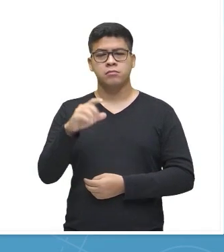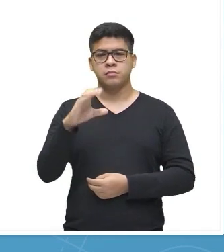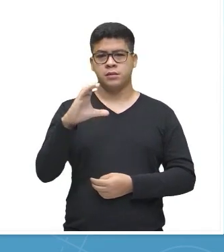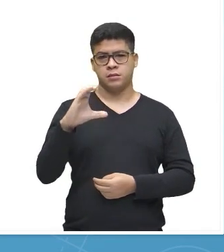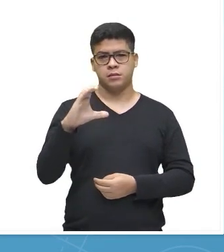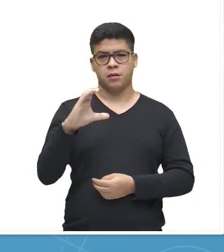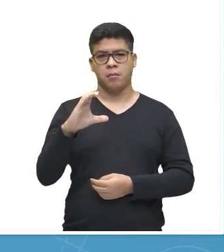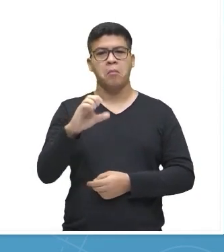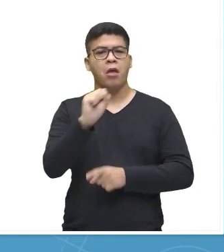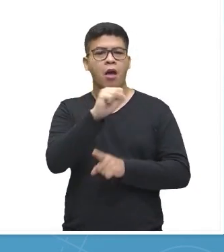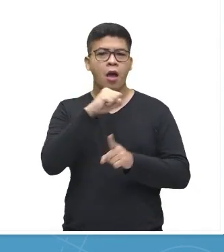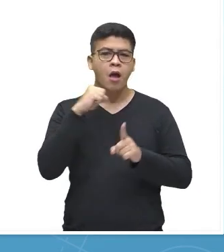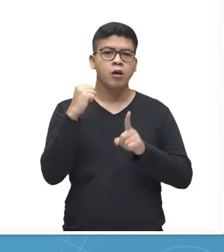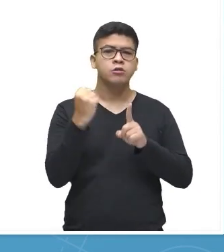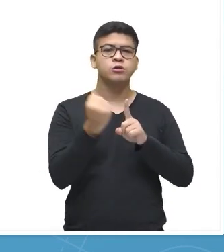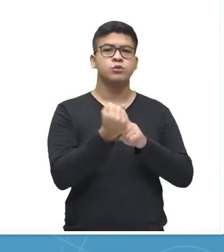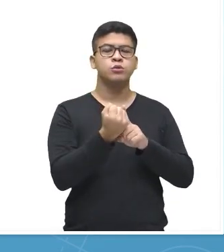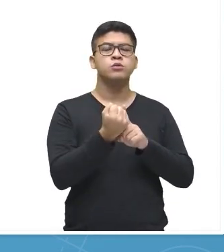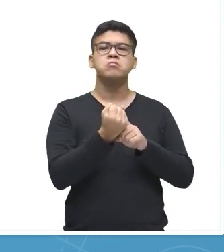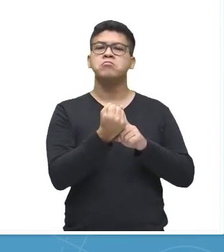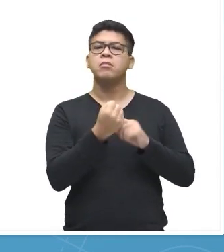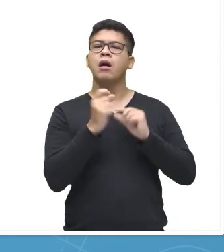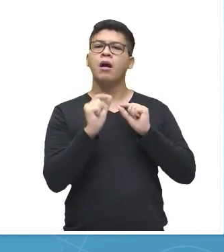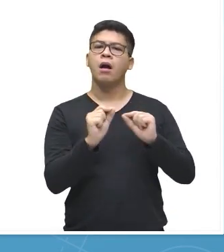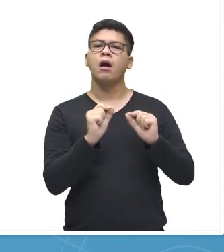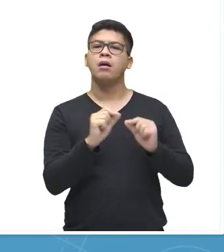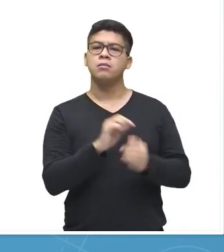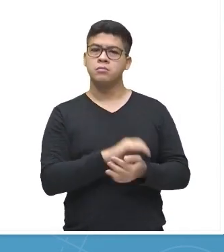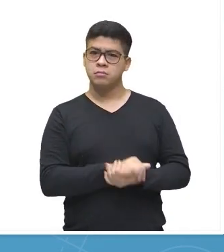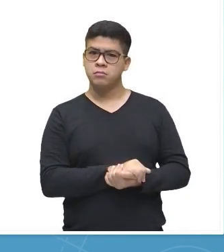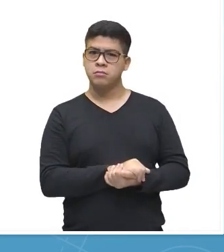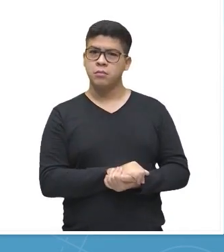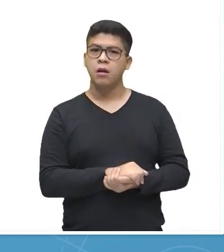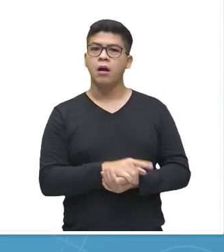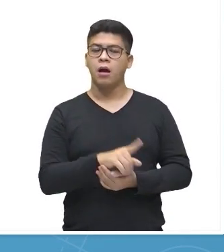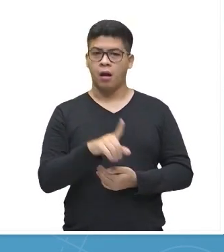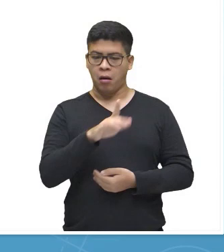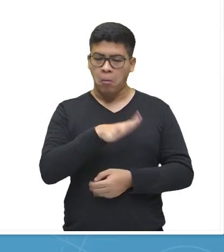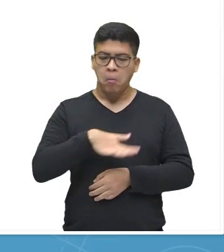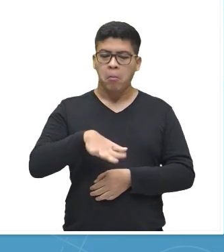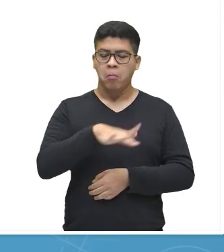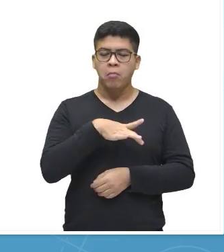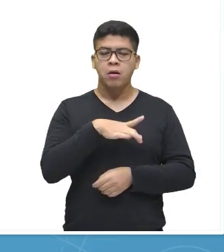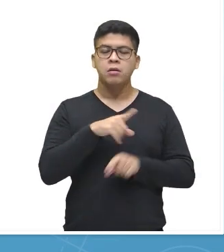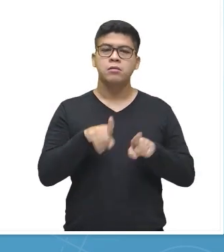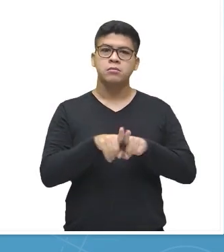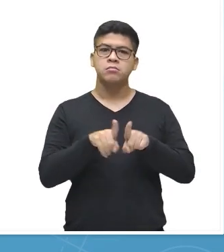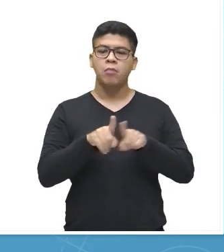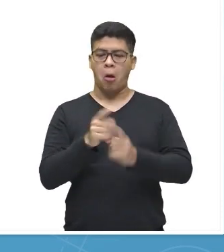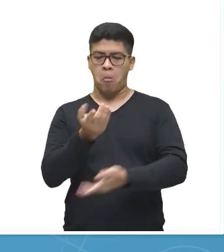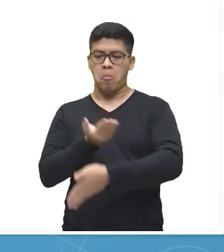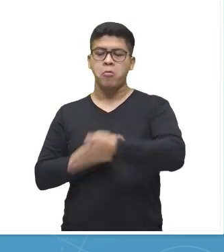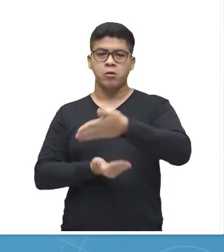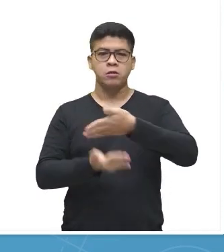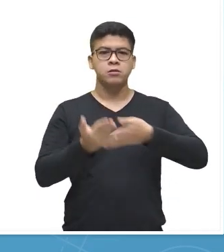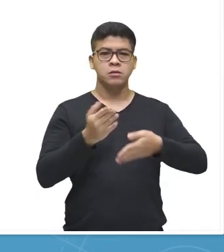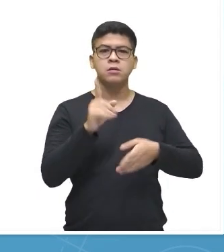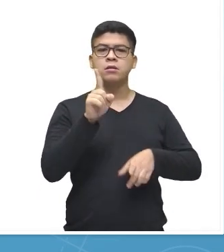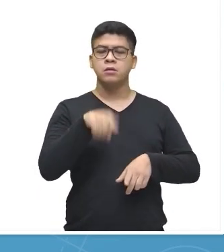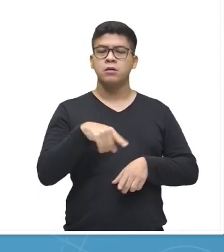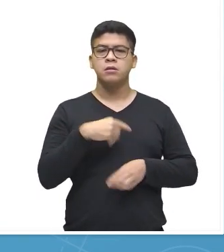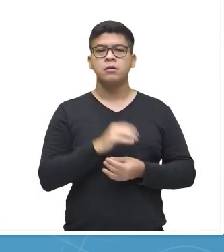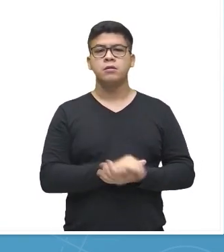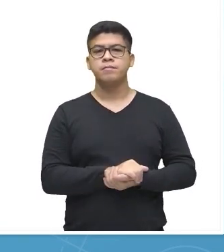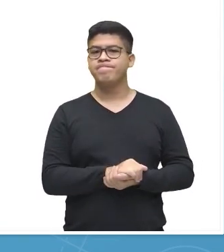ser humano. Lembrem que eu expliquei para vocês que a dimensão social estava na convivência, na